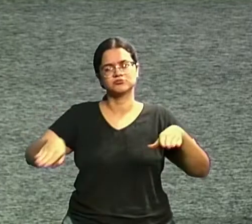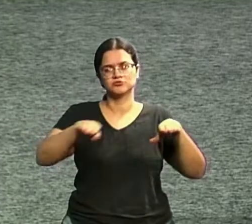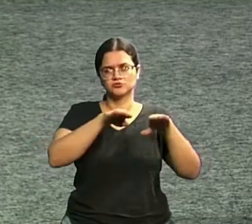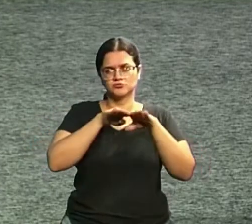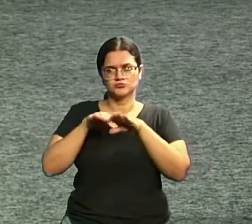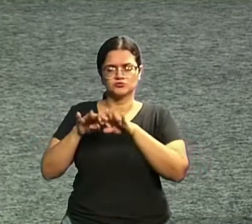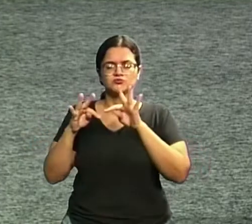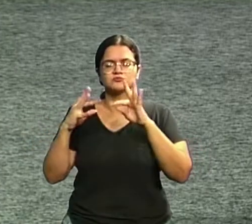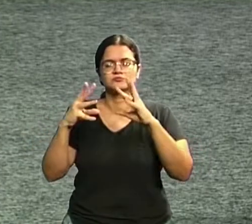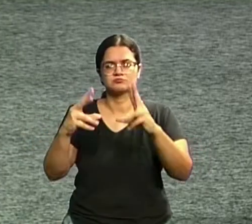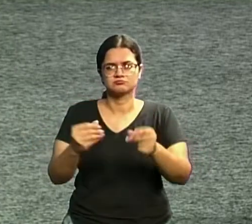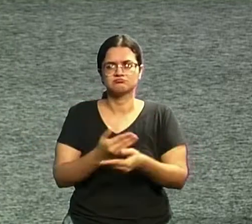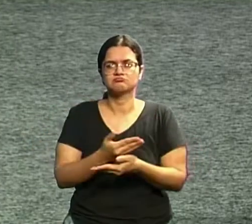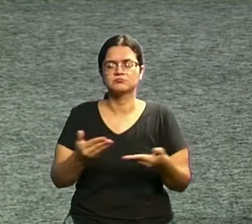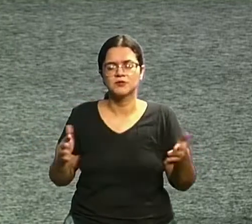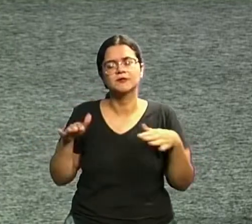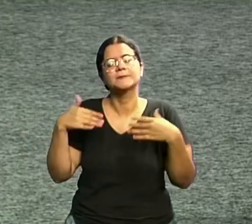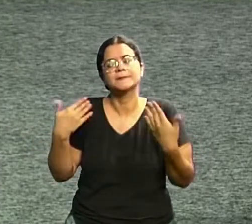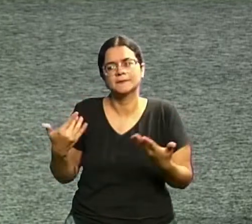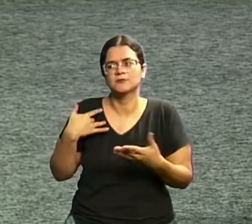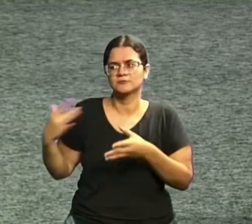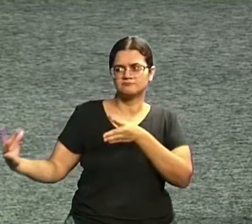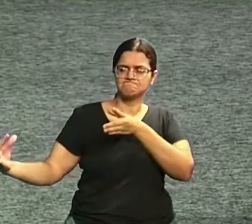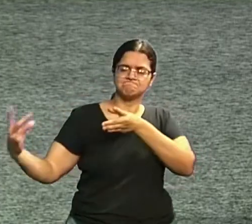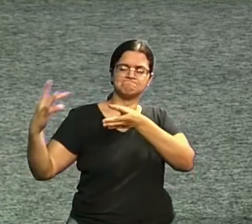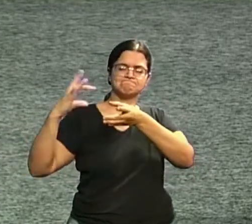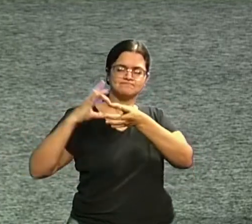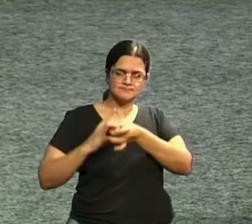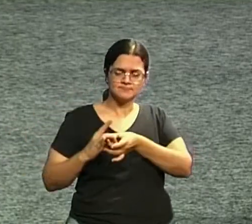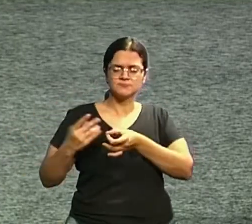para todos. Então, tenha em mim aí